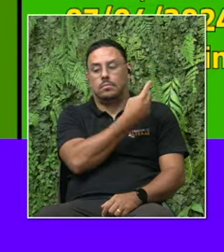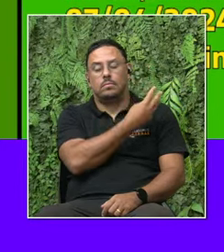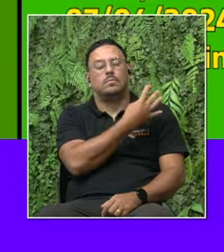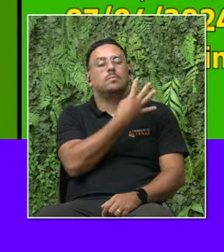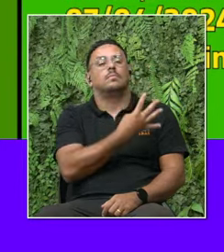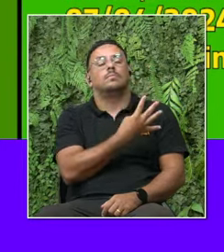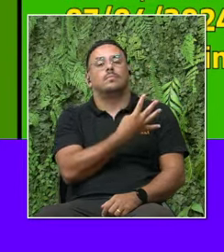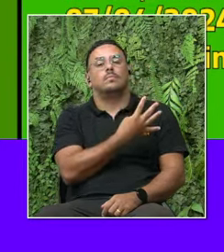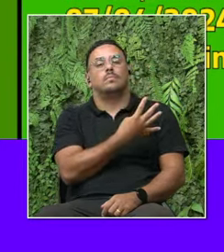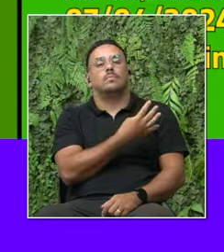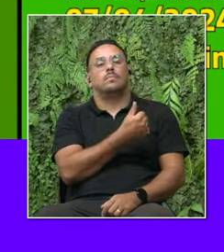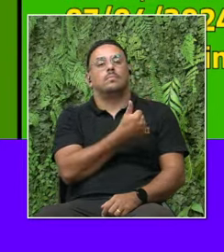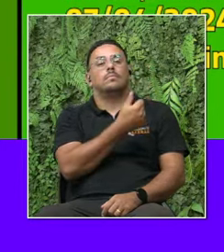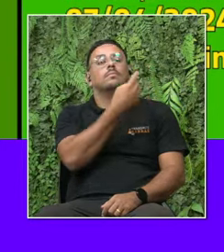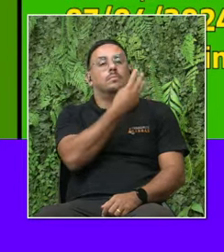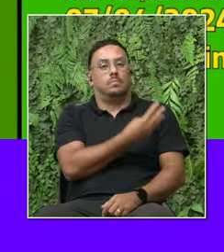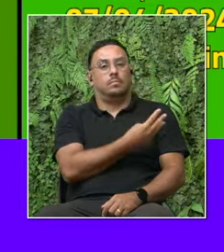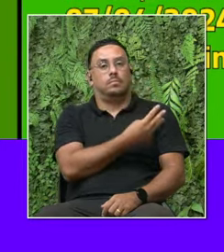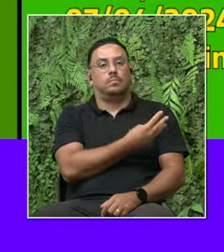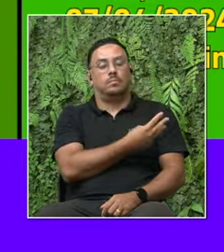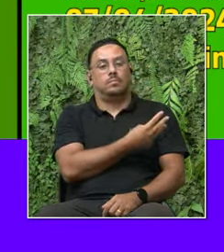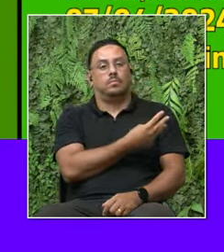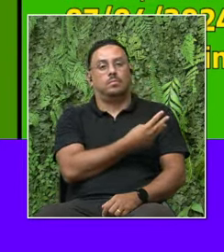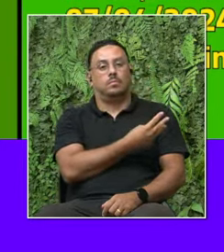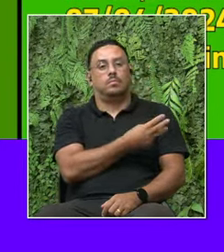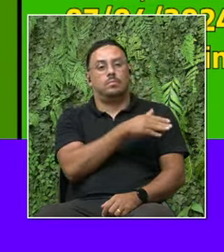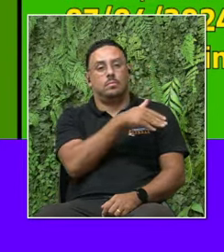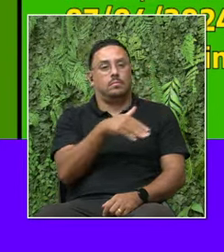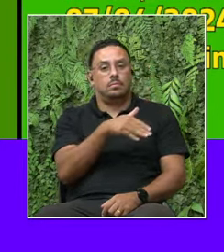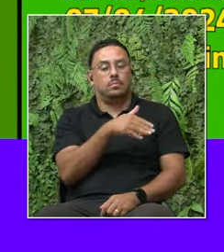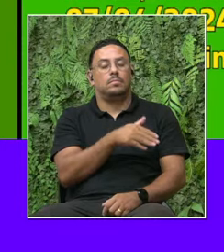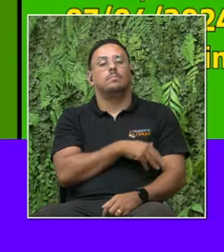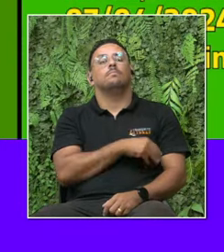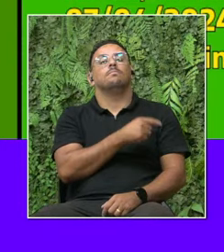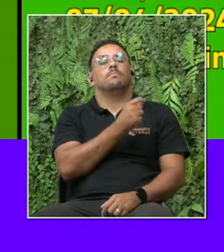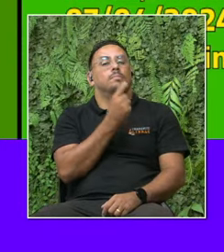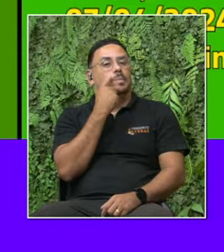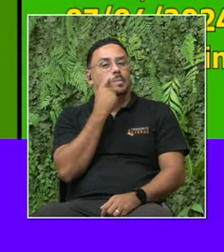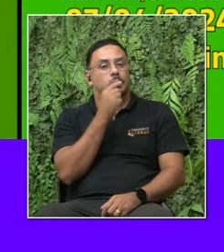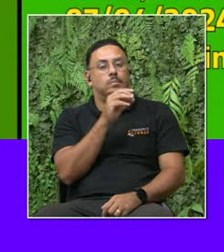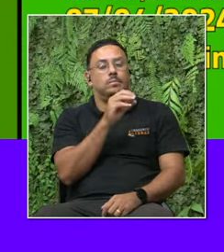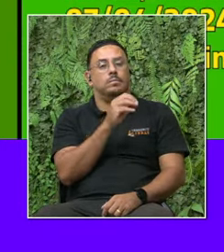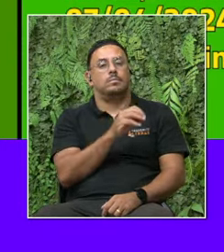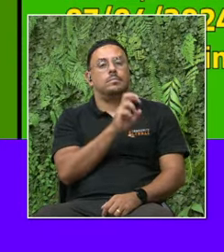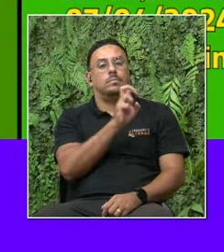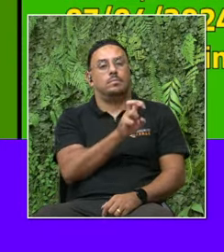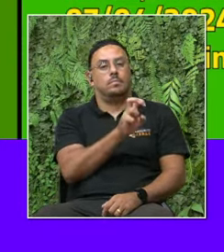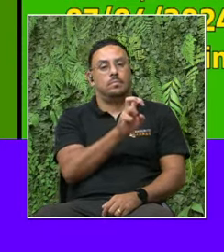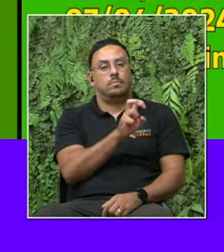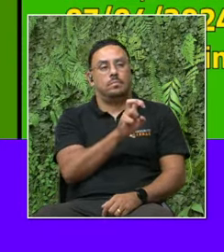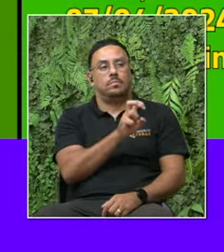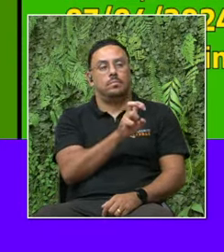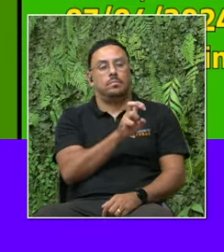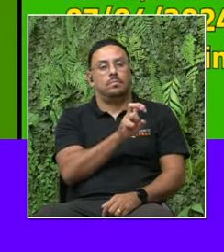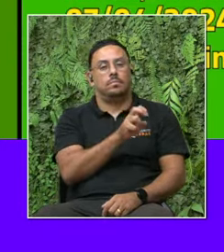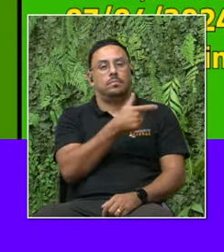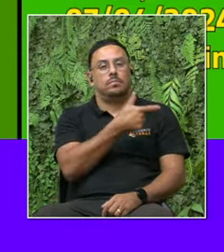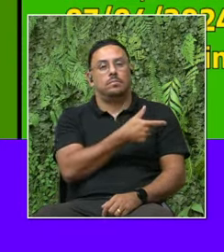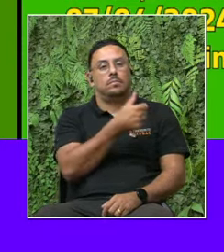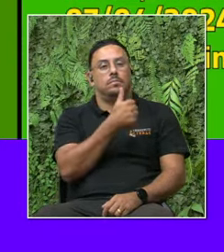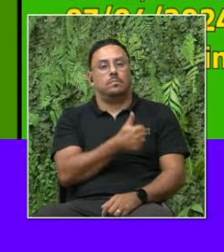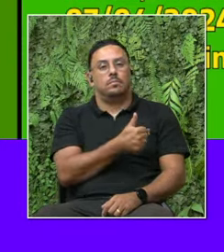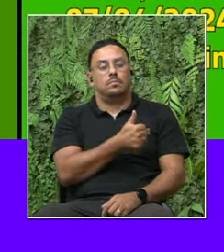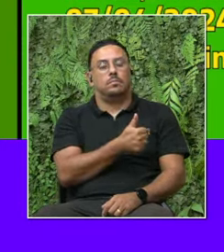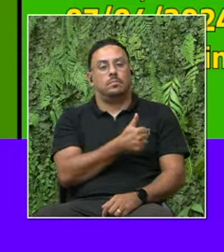gon e 13 Guilherme Arana neuca do Galo tem o motorzinho Otávio com a camisa número 5 21